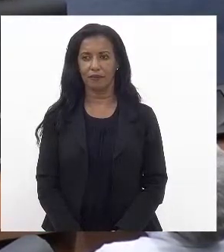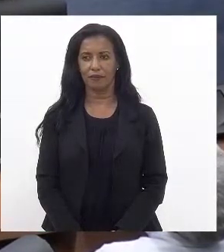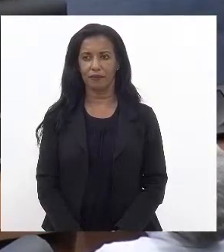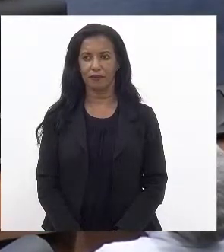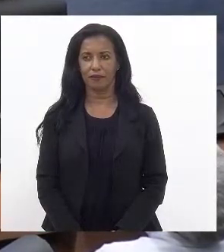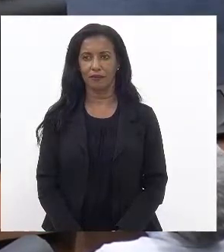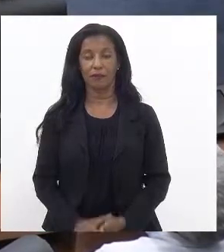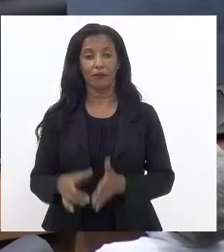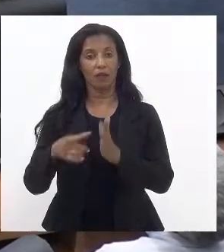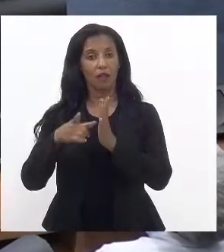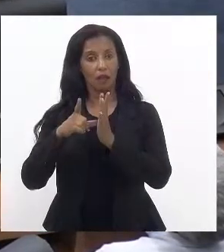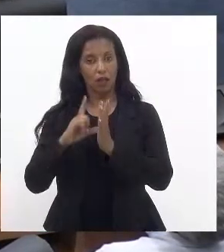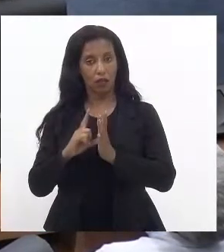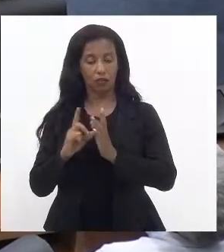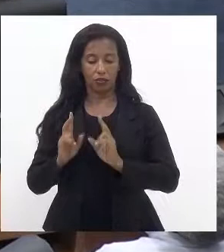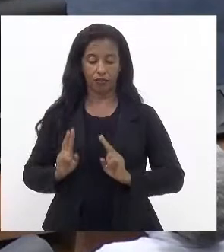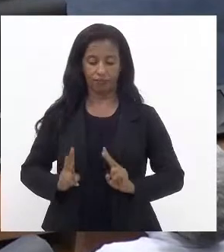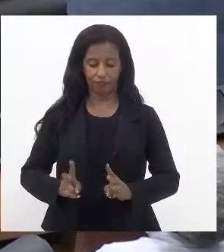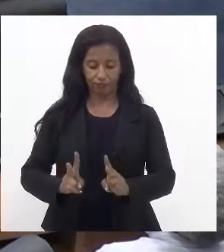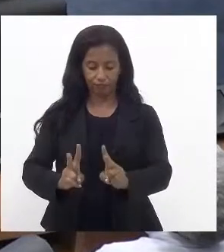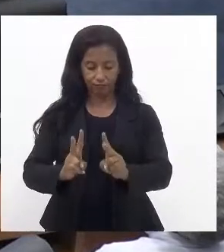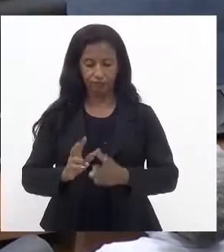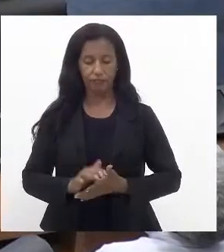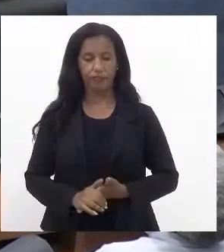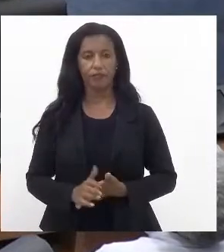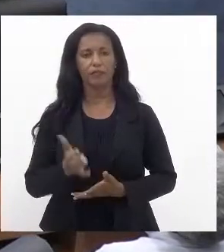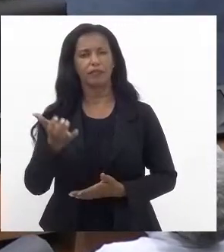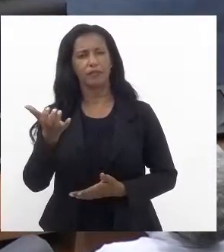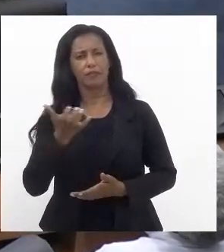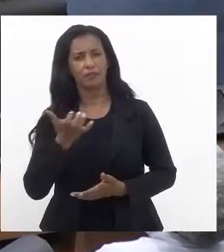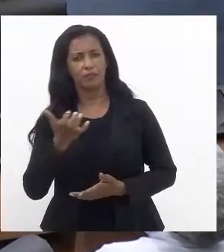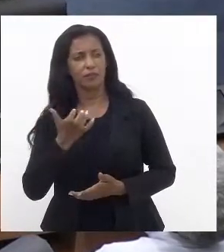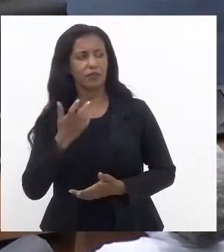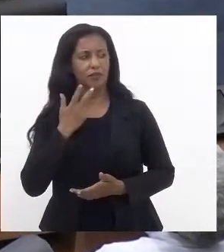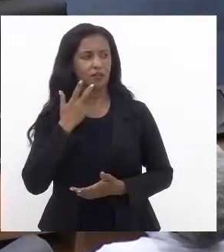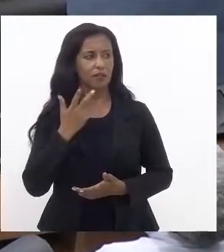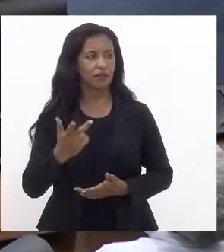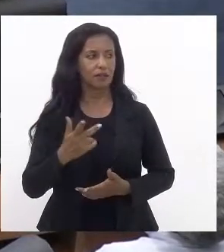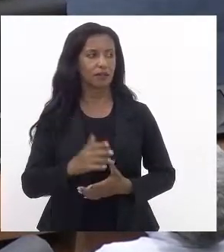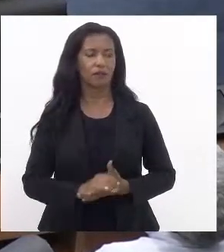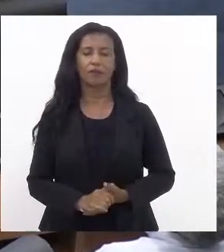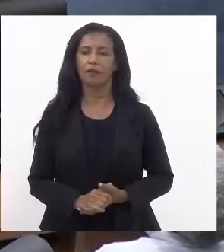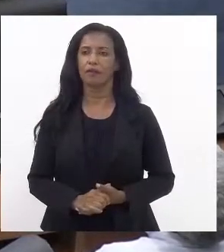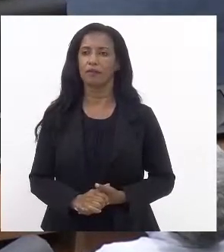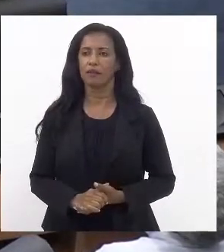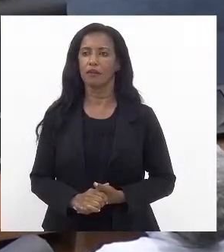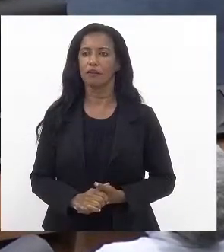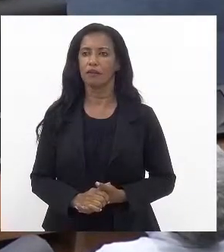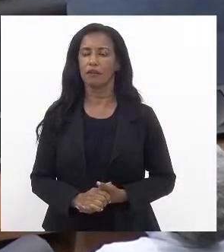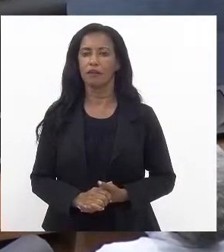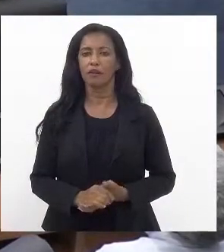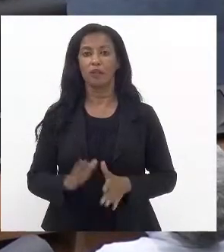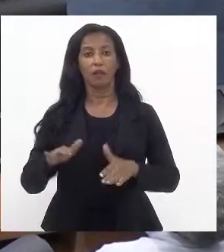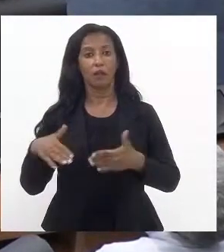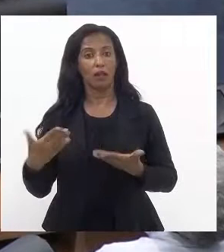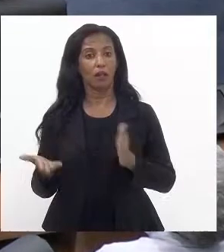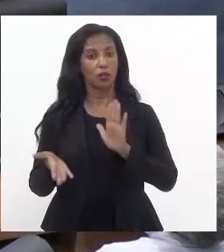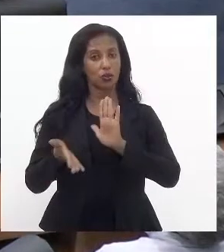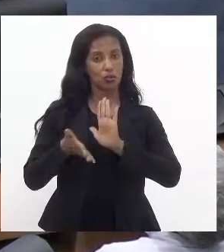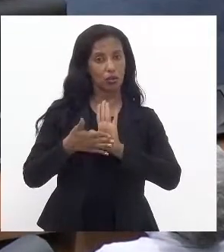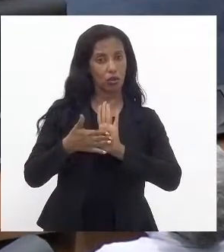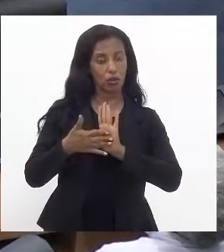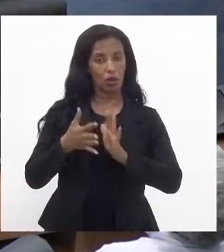Antes de prosseguir, eu queria só dizer que, antes de propor a medalha